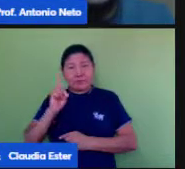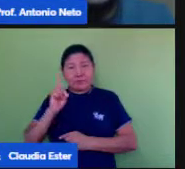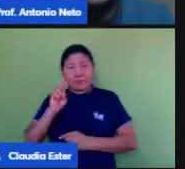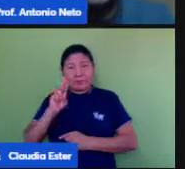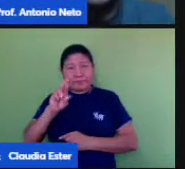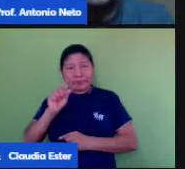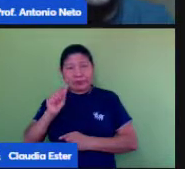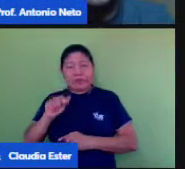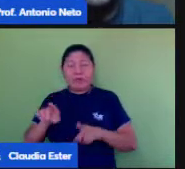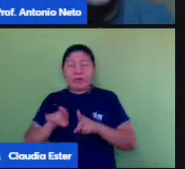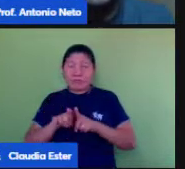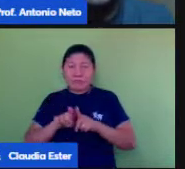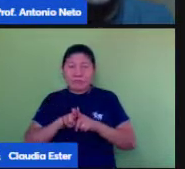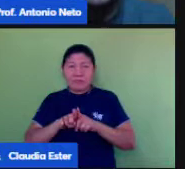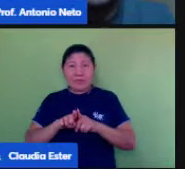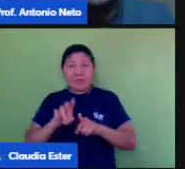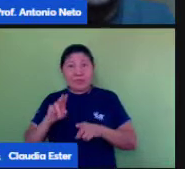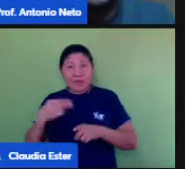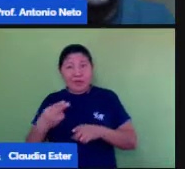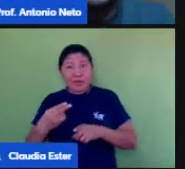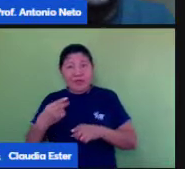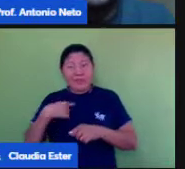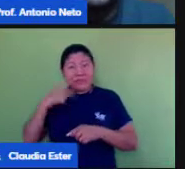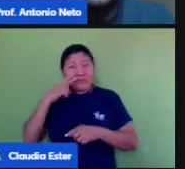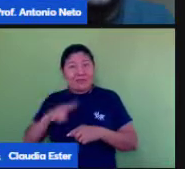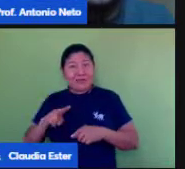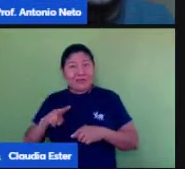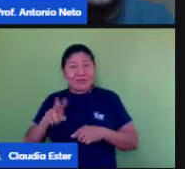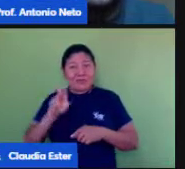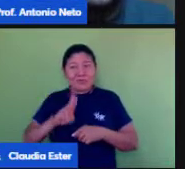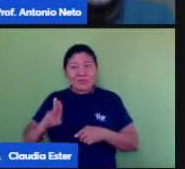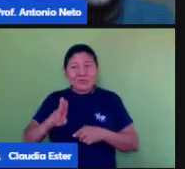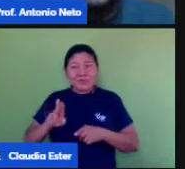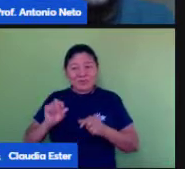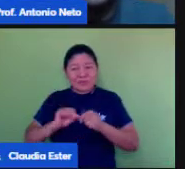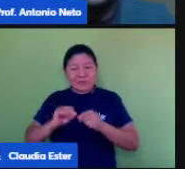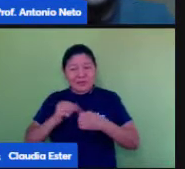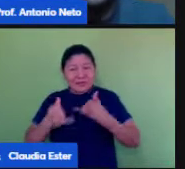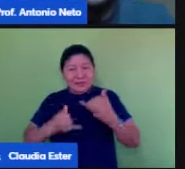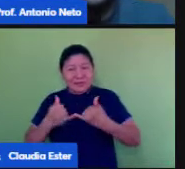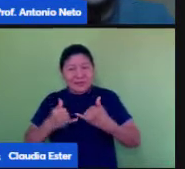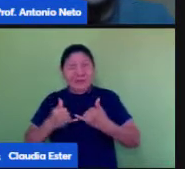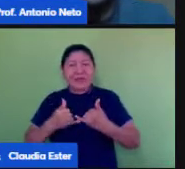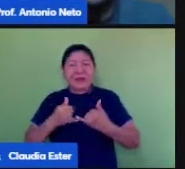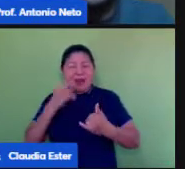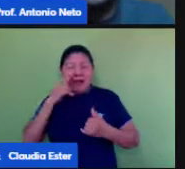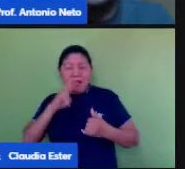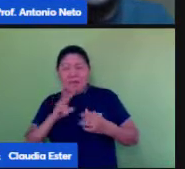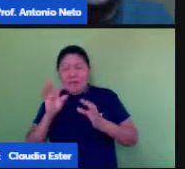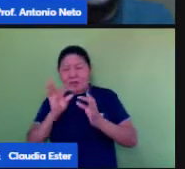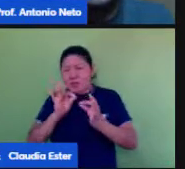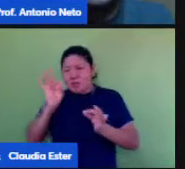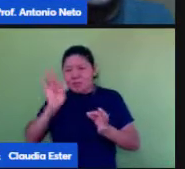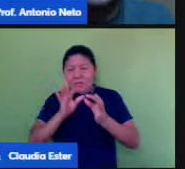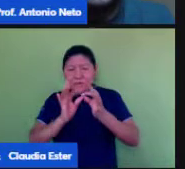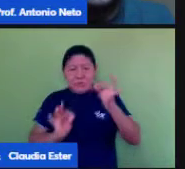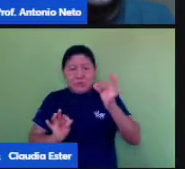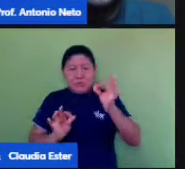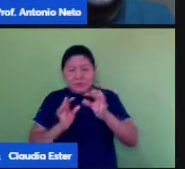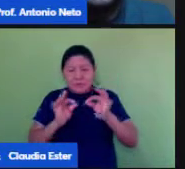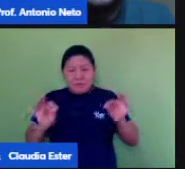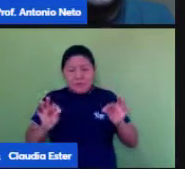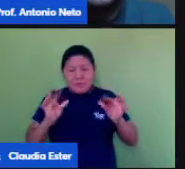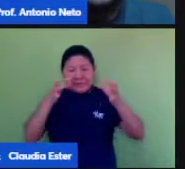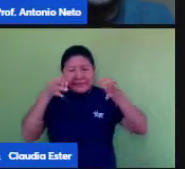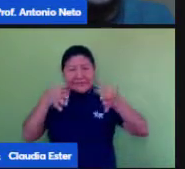realizar a dobradura, devemos explorar os ângulos e as formas geométricas. As orientações para a